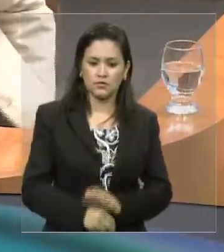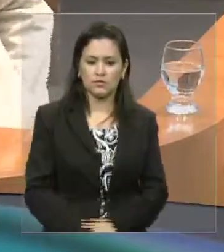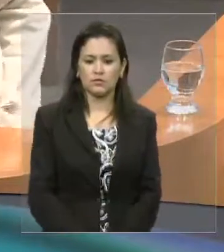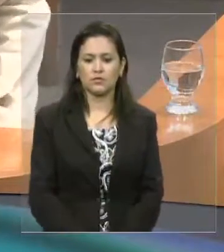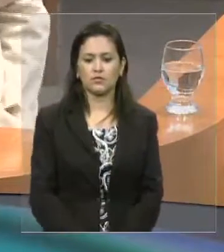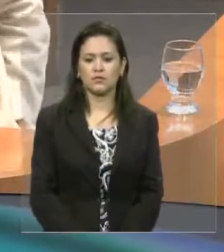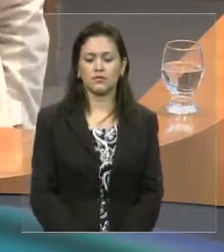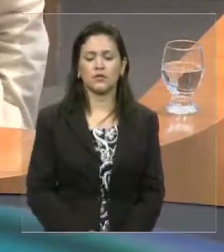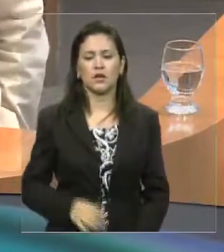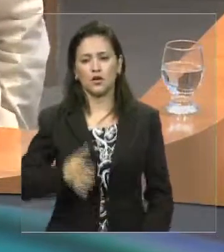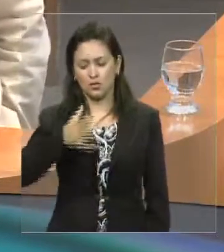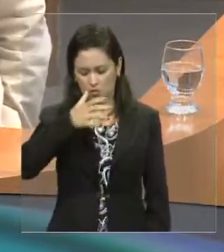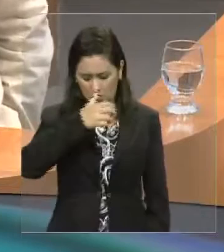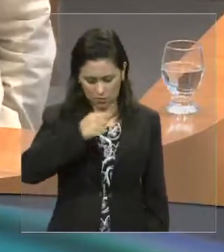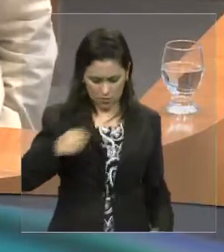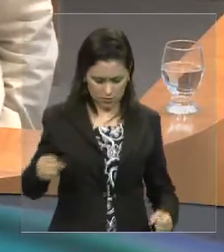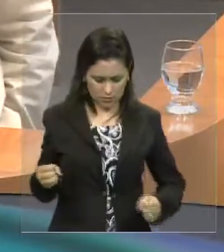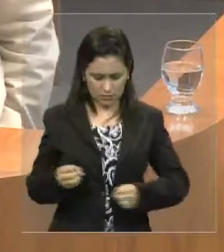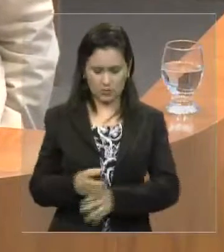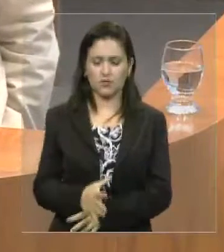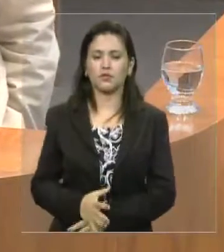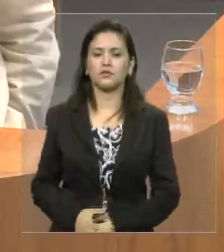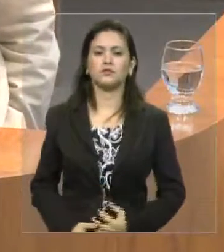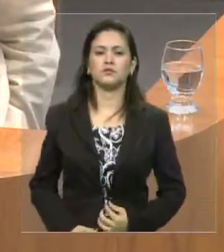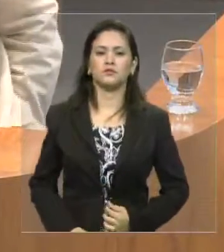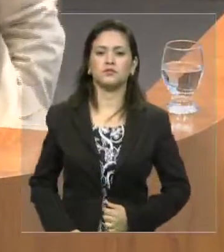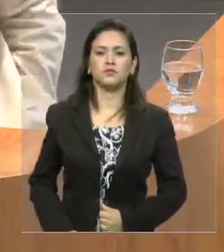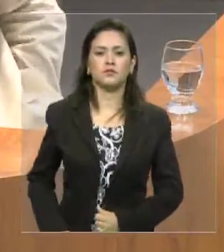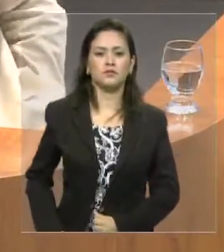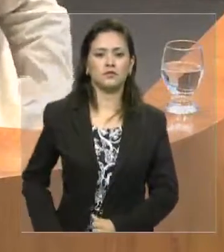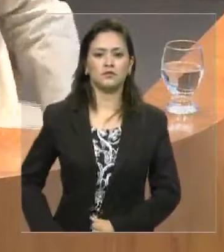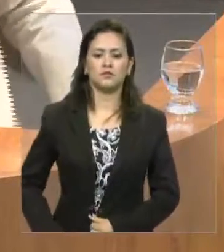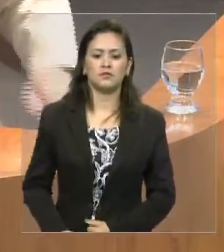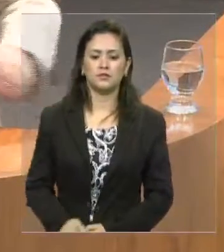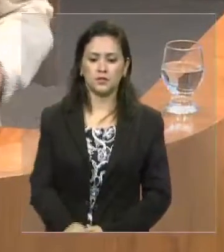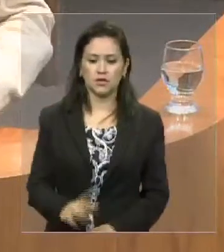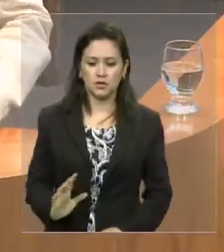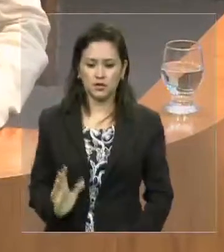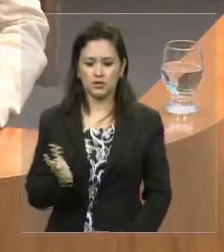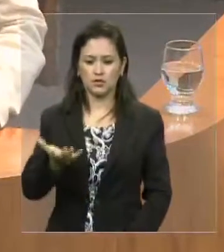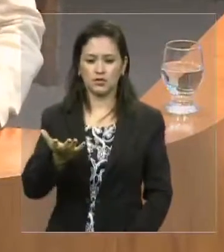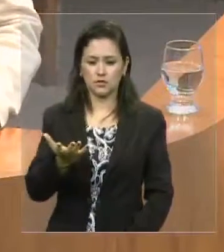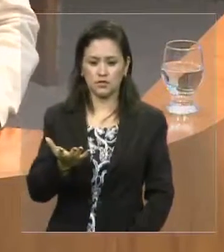concluir, senhor presidente. Estas realizações